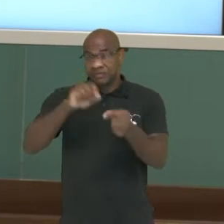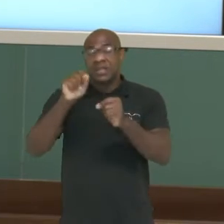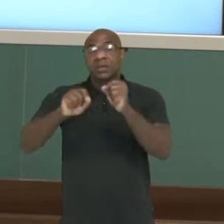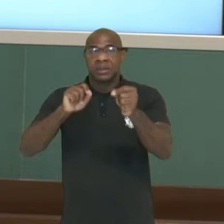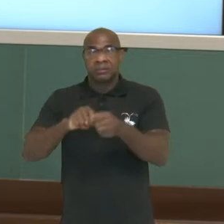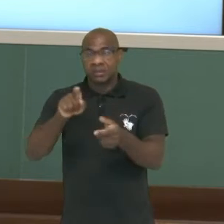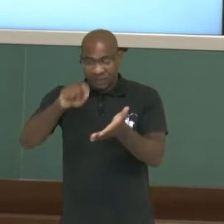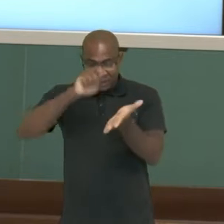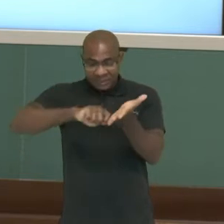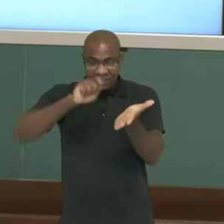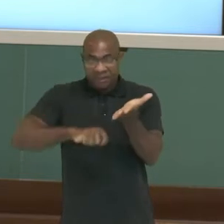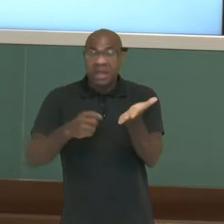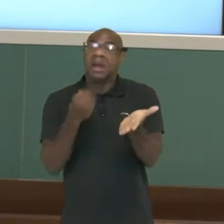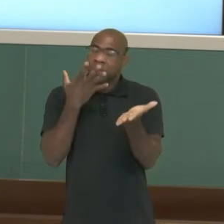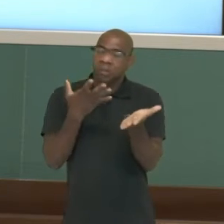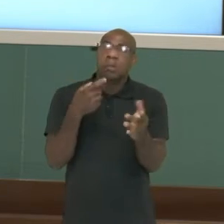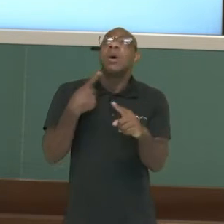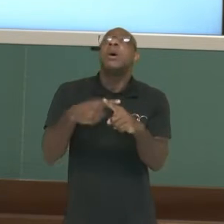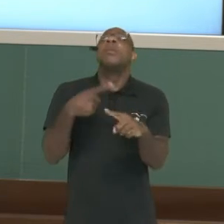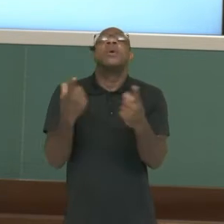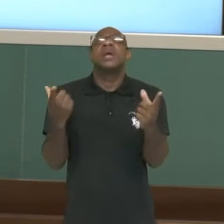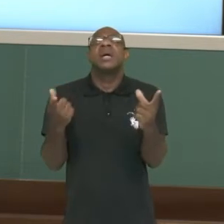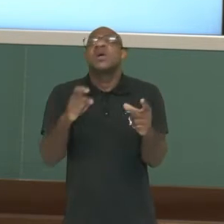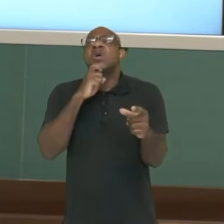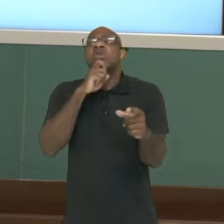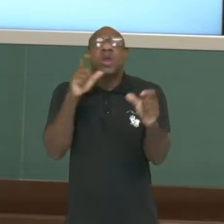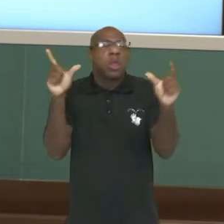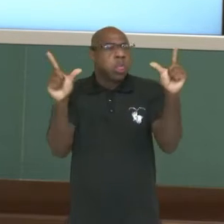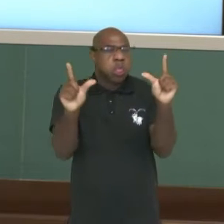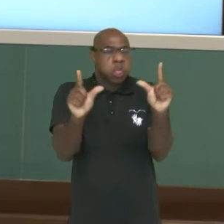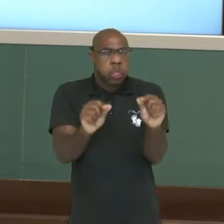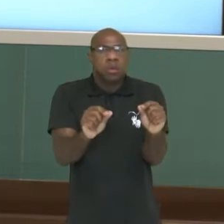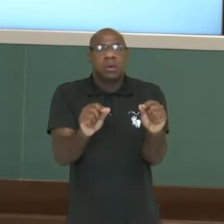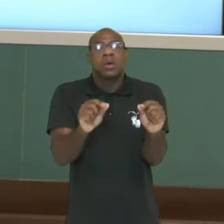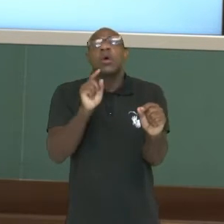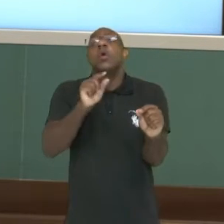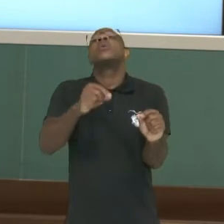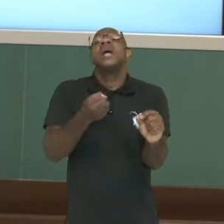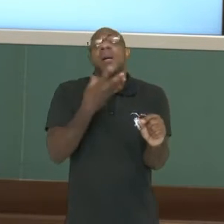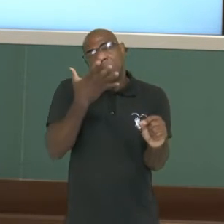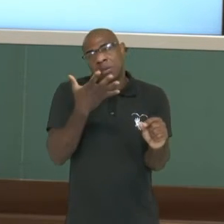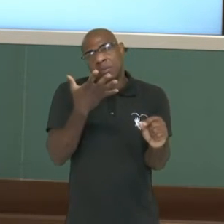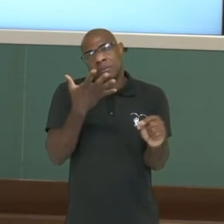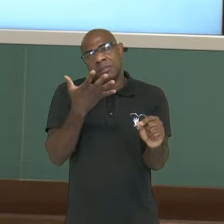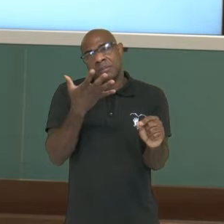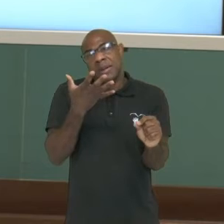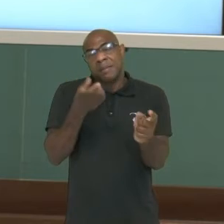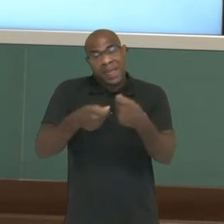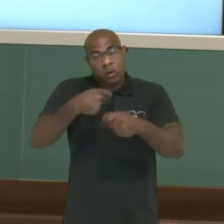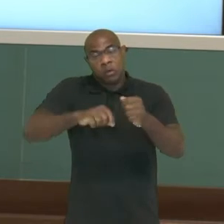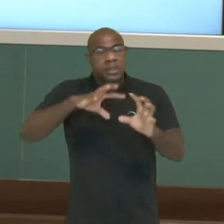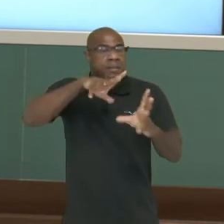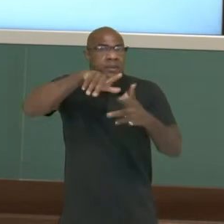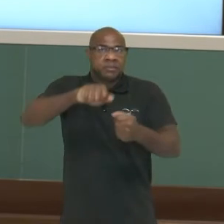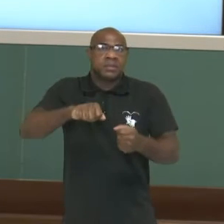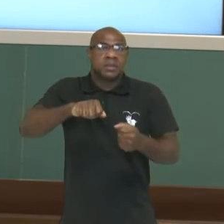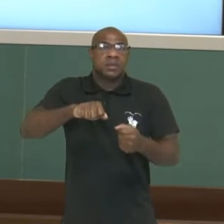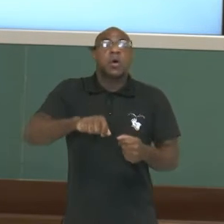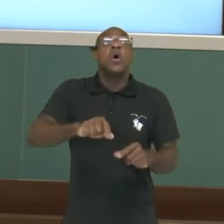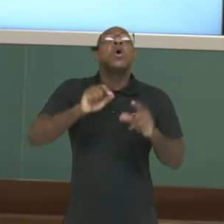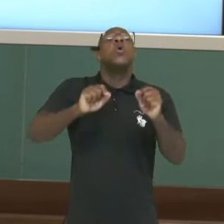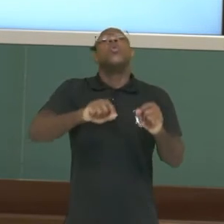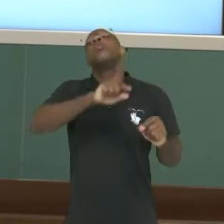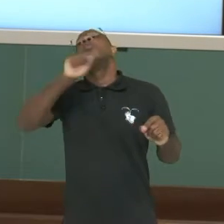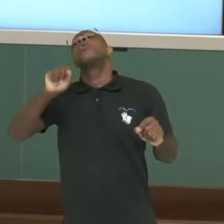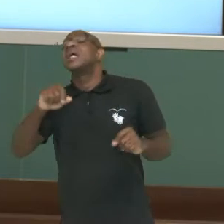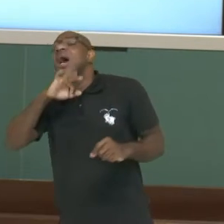Com o derretimento desse gelo, qual que é a vantagem para a economia mundial? E qual que é a desvantagem, de modo geral, para o